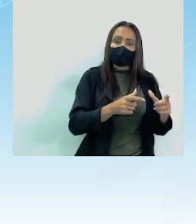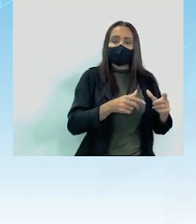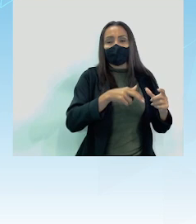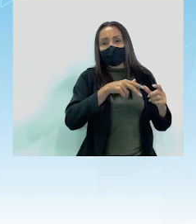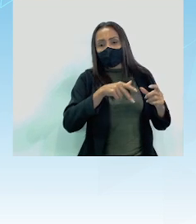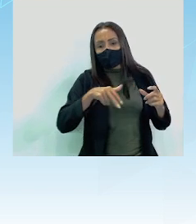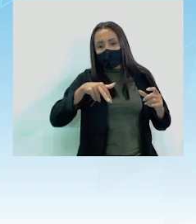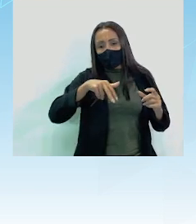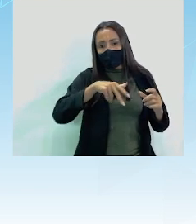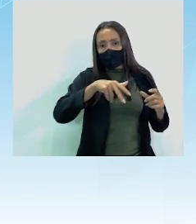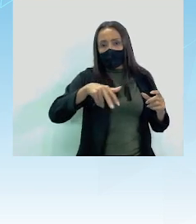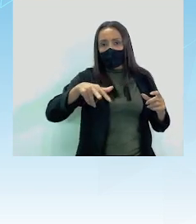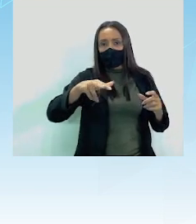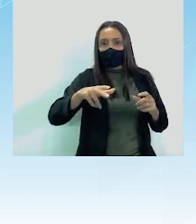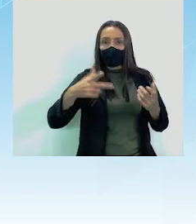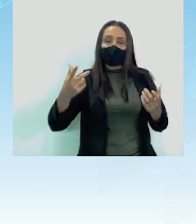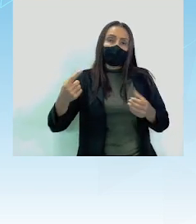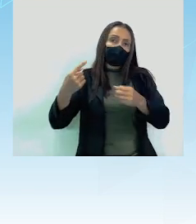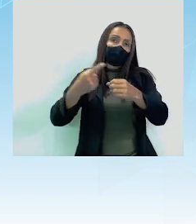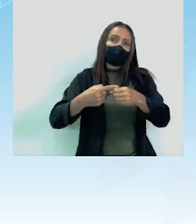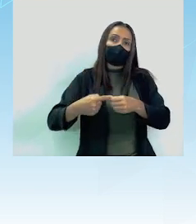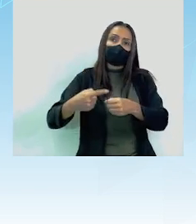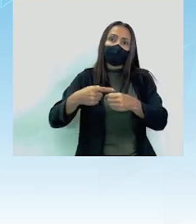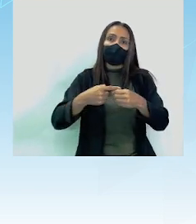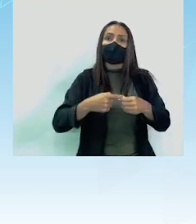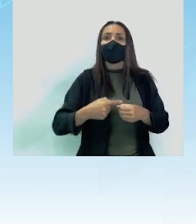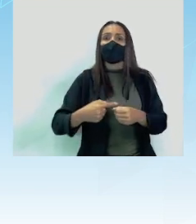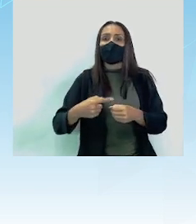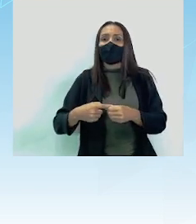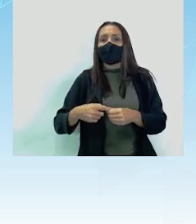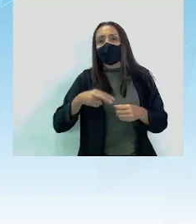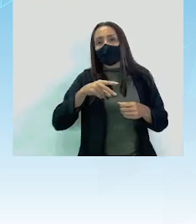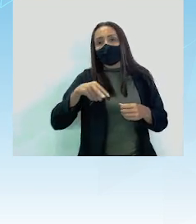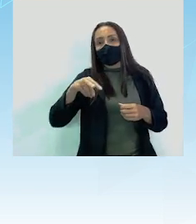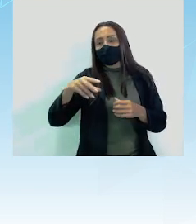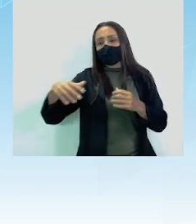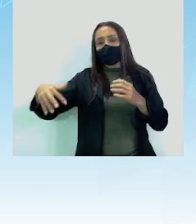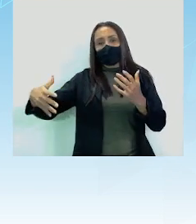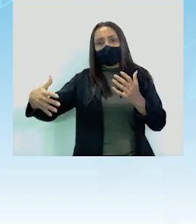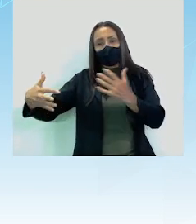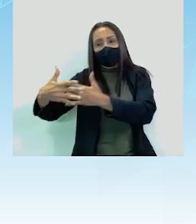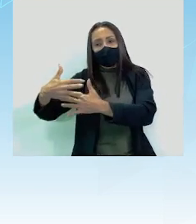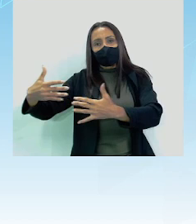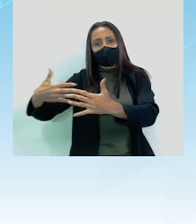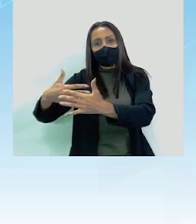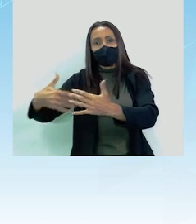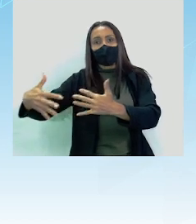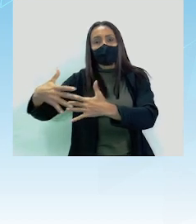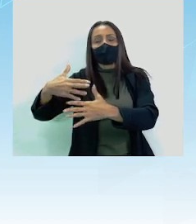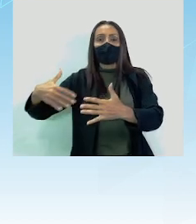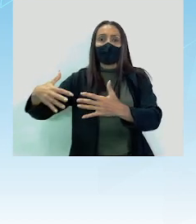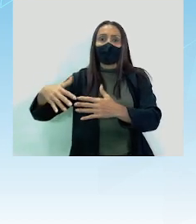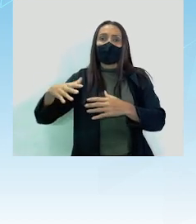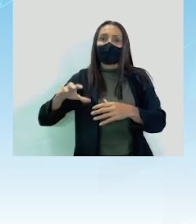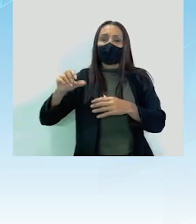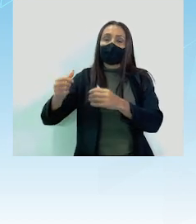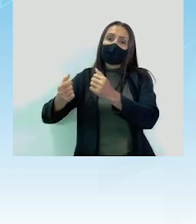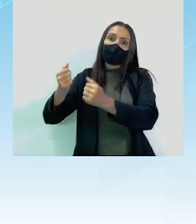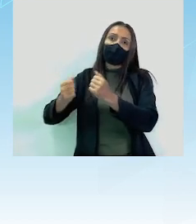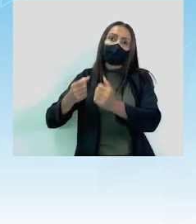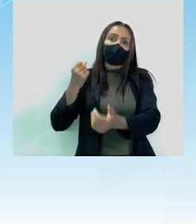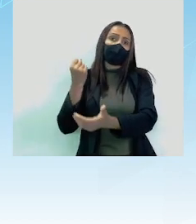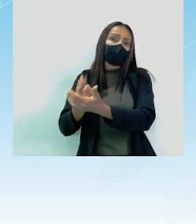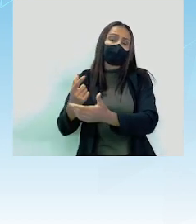né? Nos sítios, nas granjas, andando até um ponto da cidade para poder pegar um carro, ou se não comprar